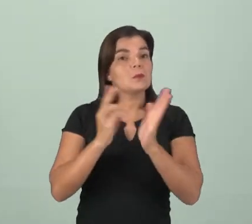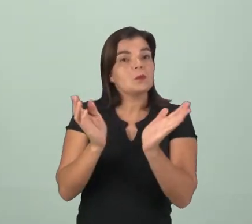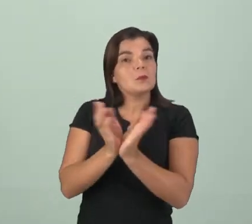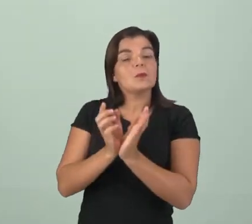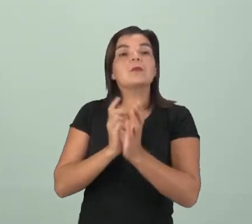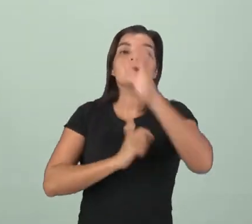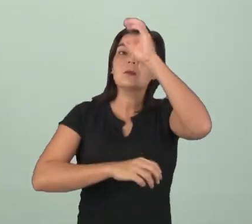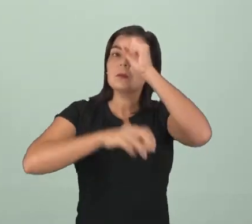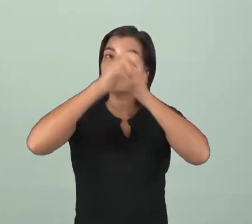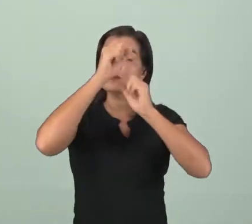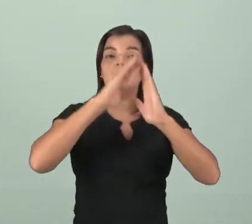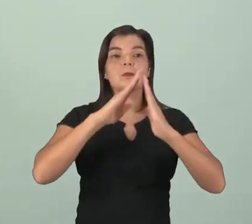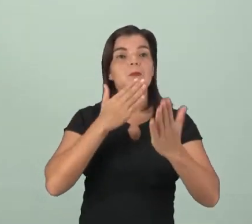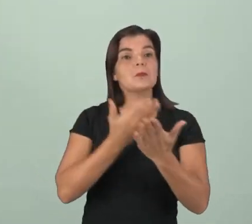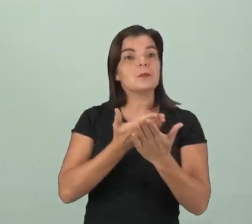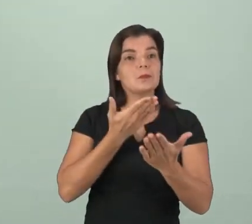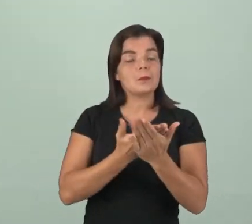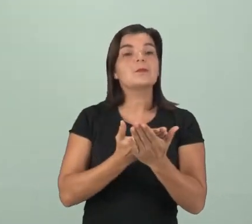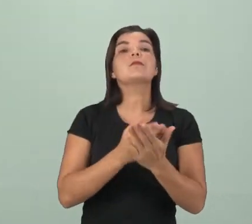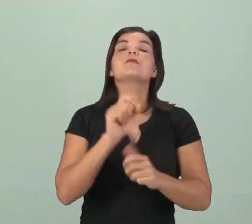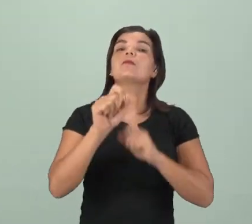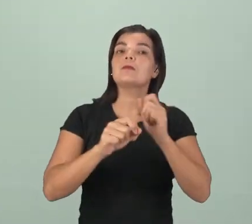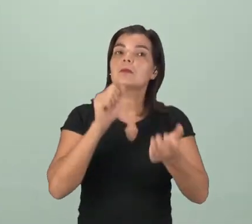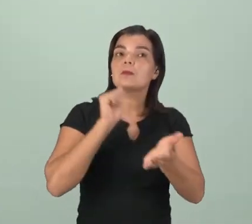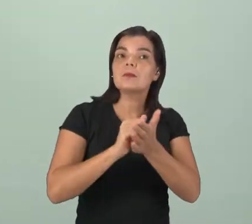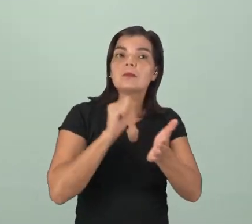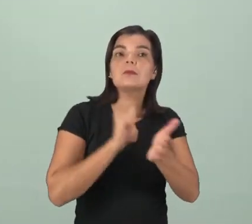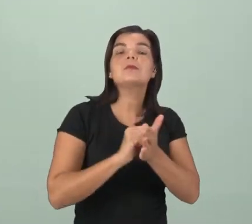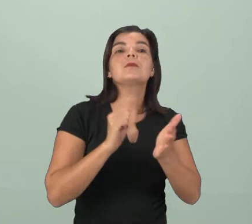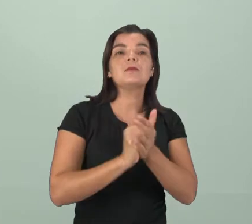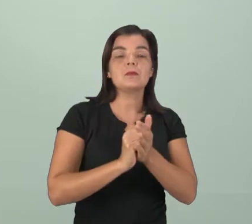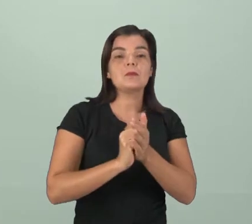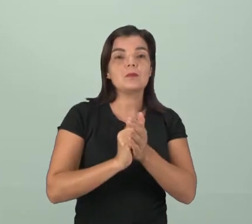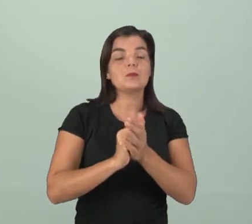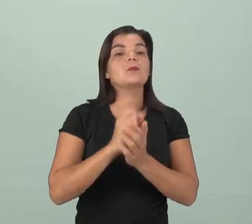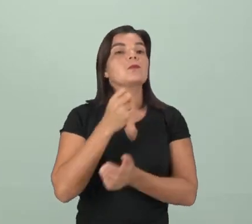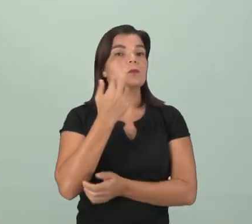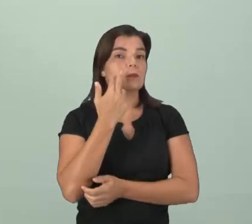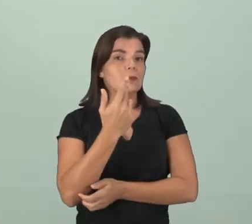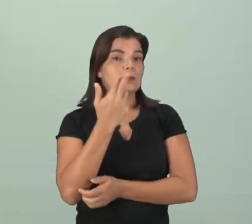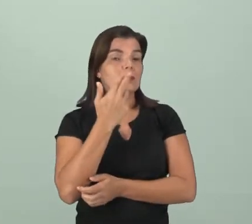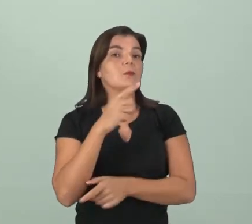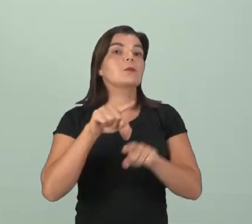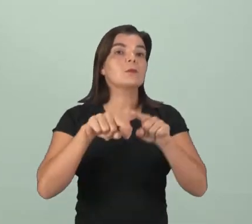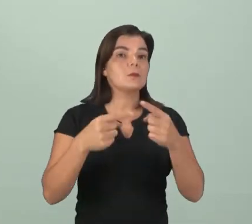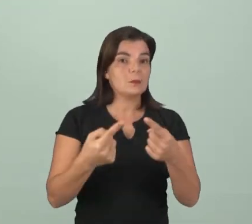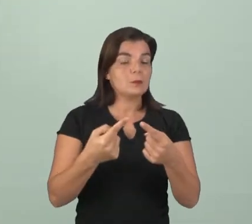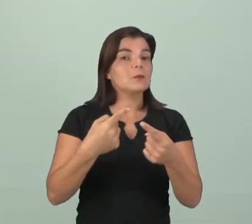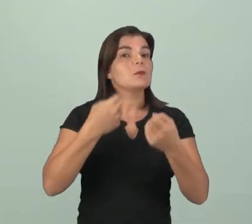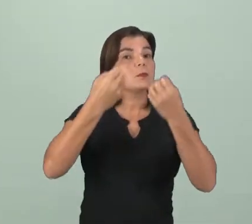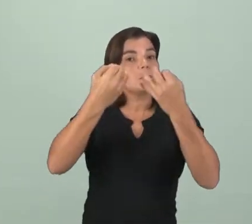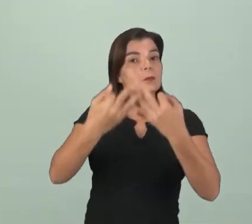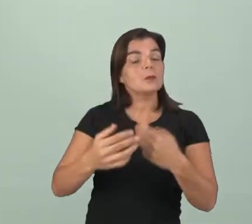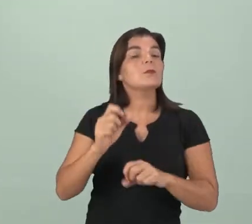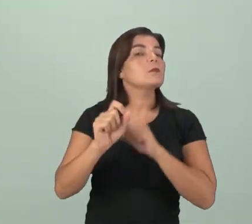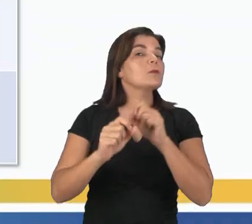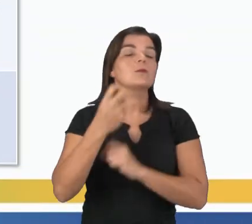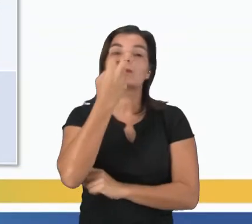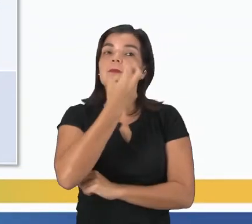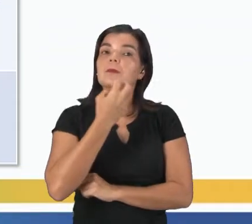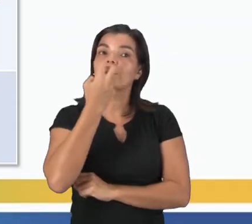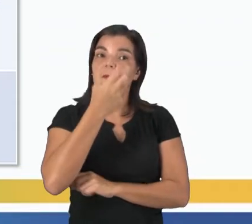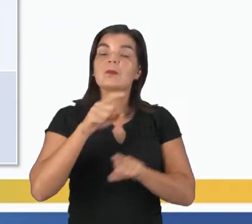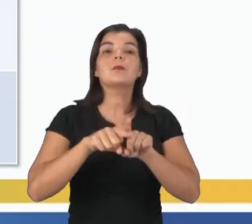têm aprendido nas escolas indígenas a escrever a sua língua, mas essas histórias eram contadas oralmente.